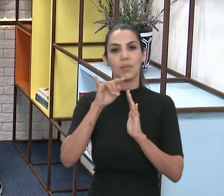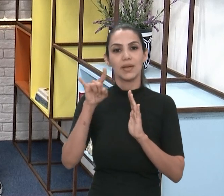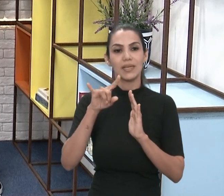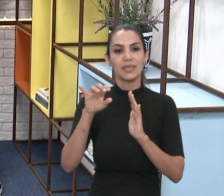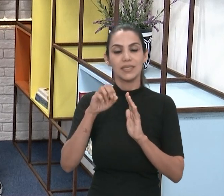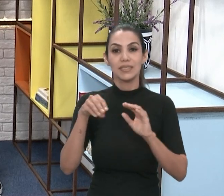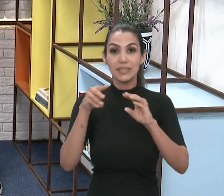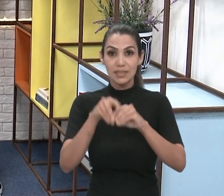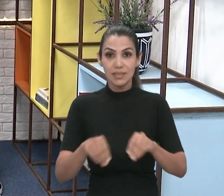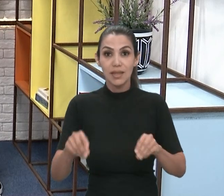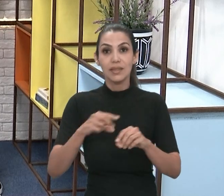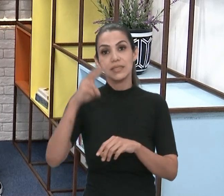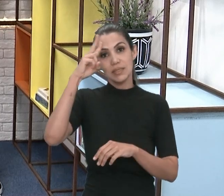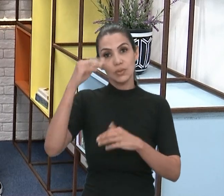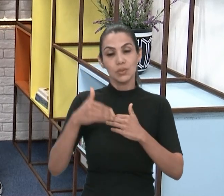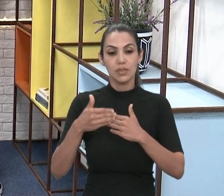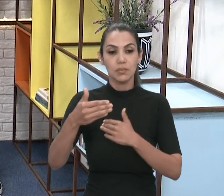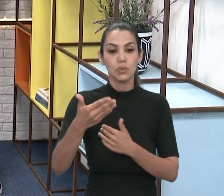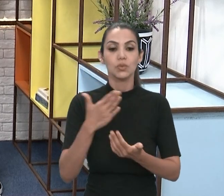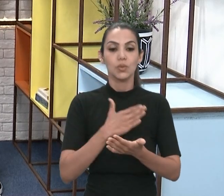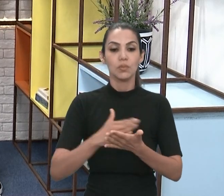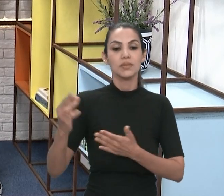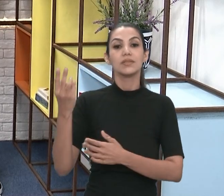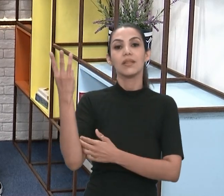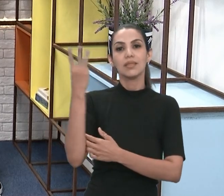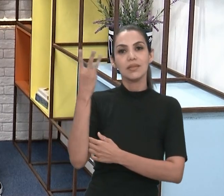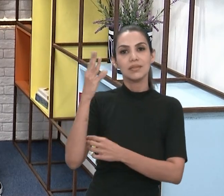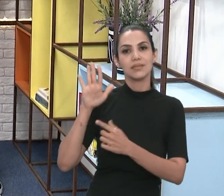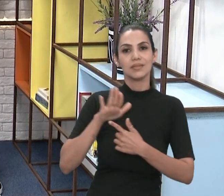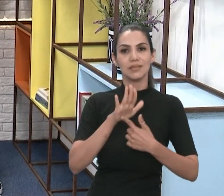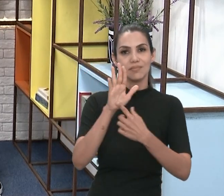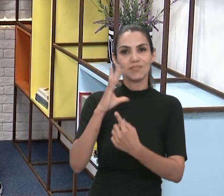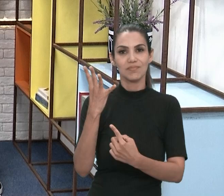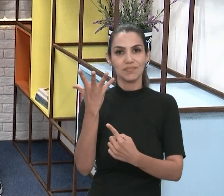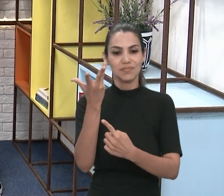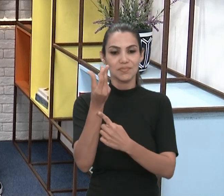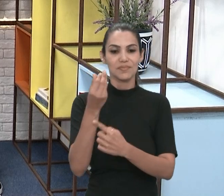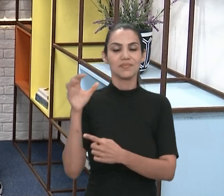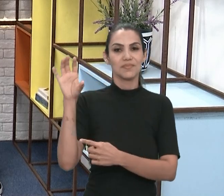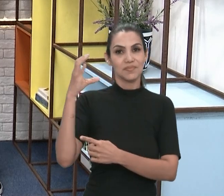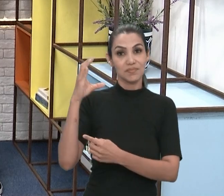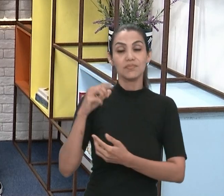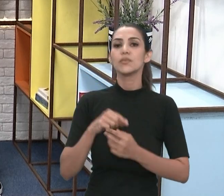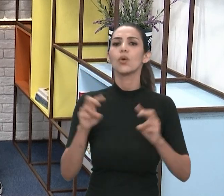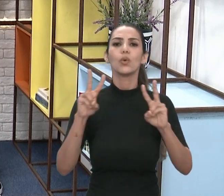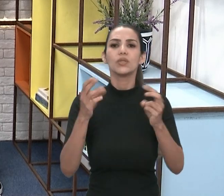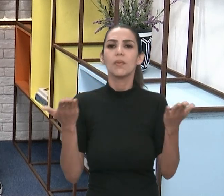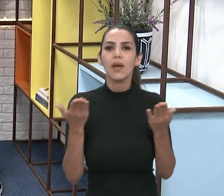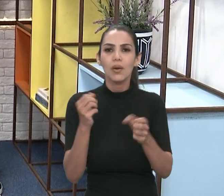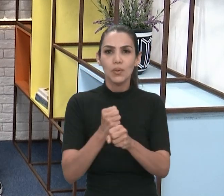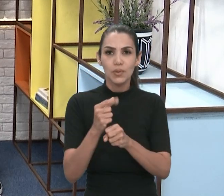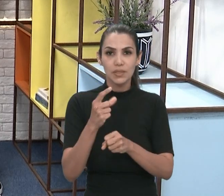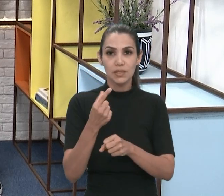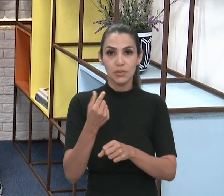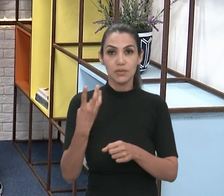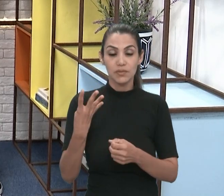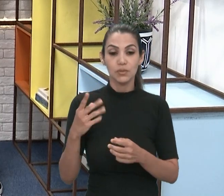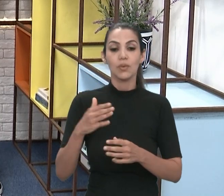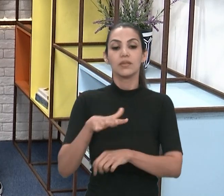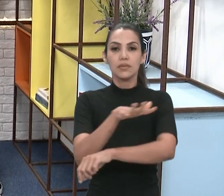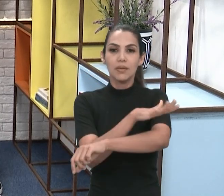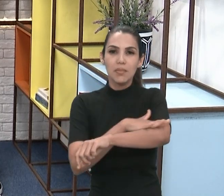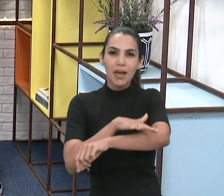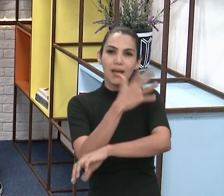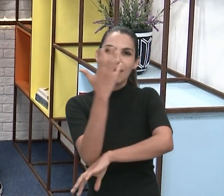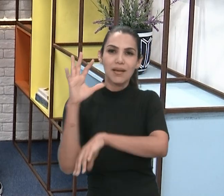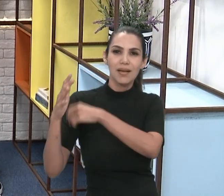na próxima segunda inicia a 3ª exposição artística e científica. O tema desse ano é Parques Urbanos,